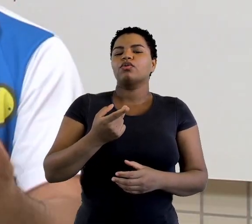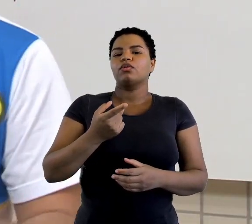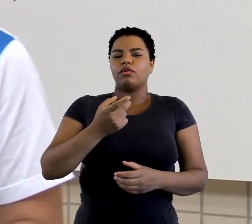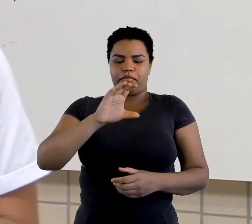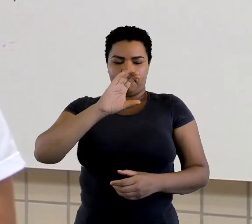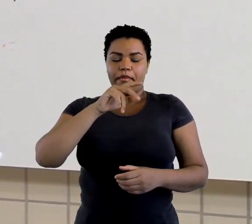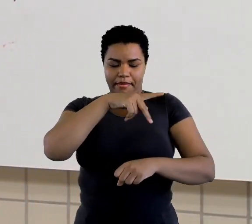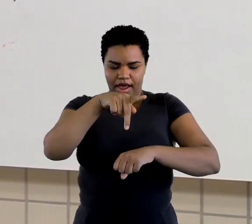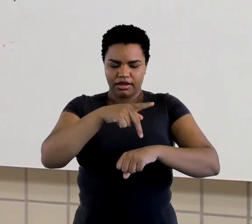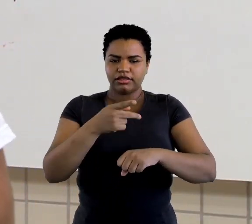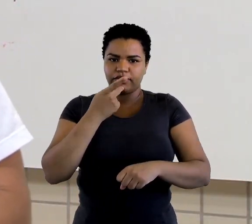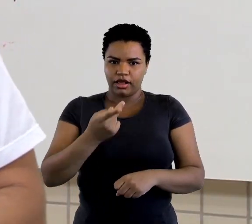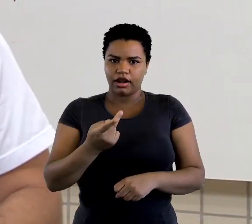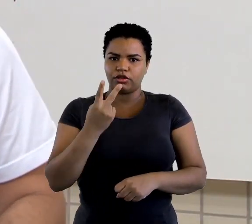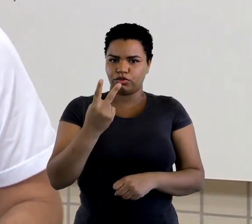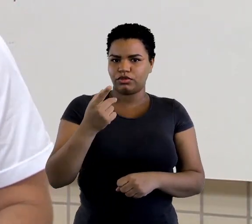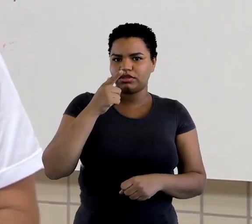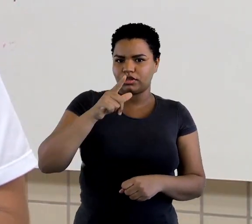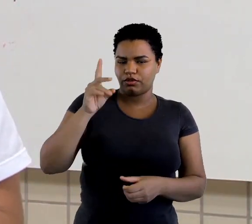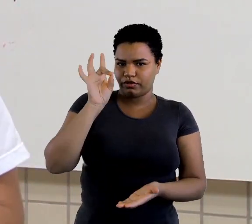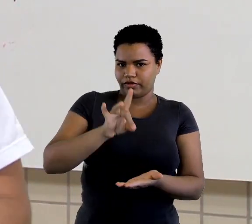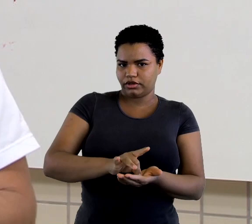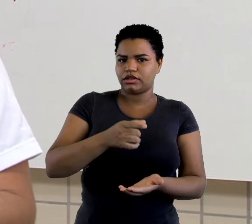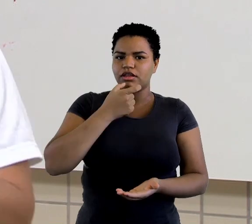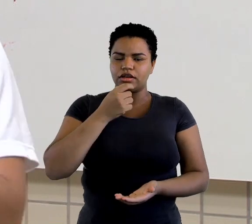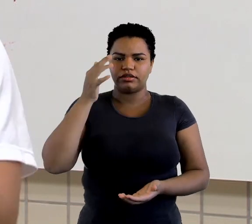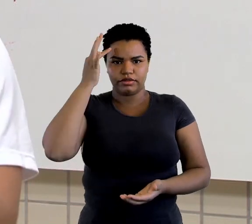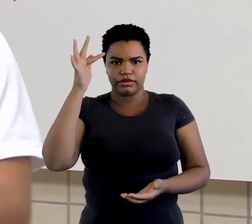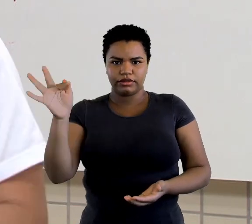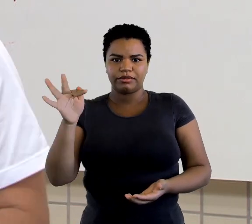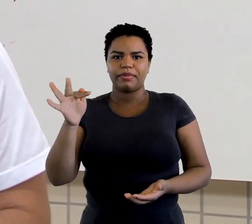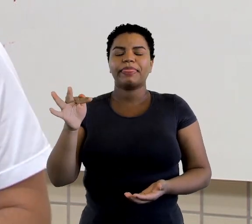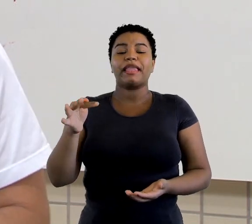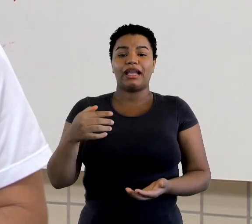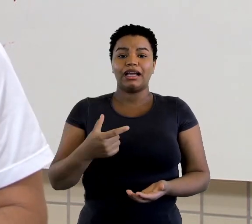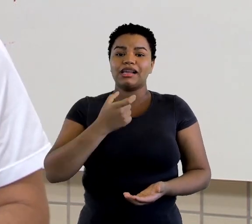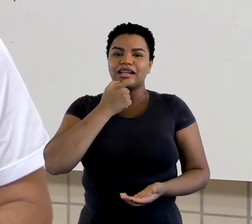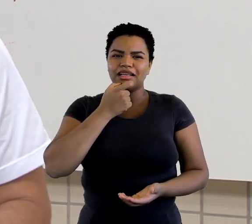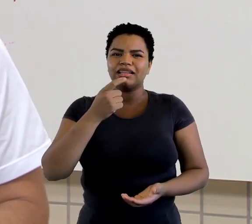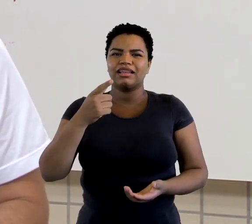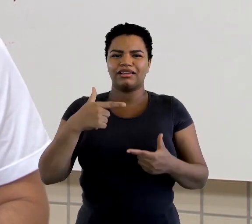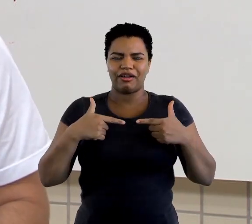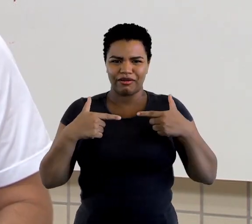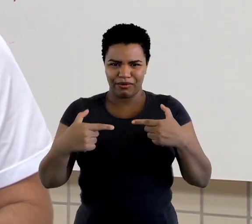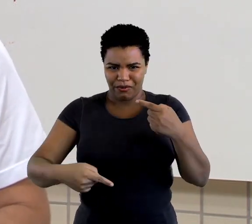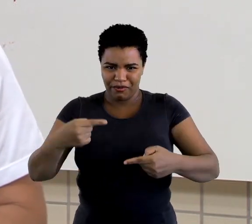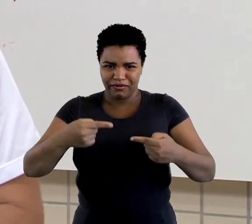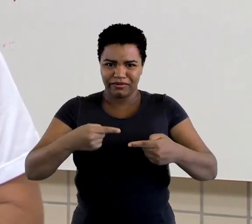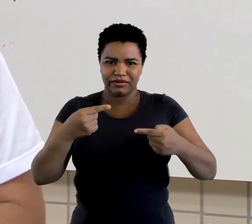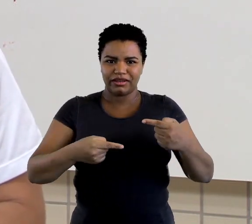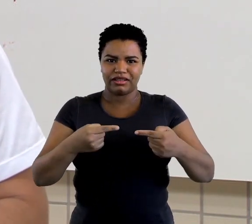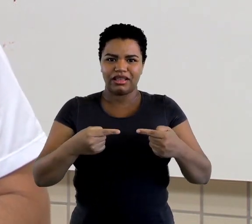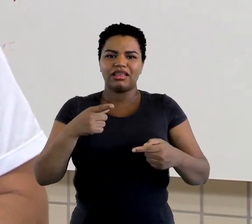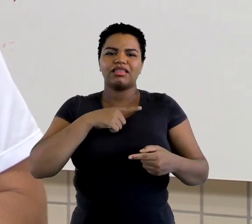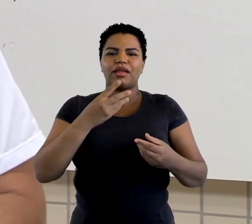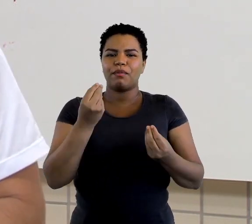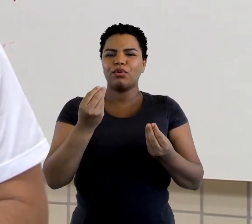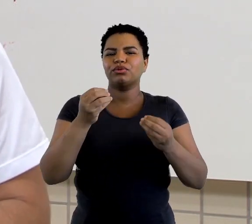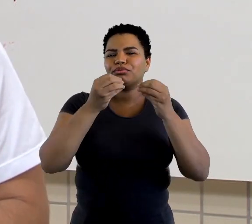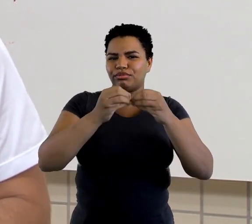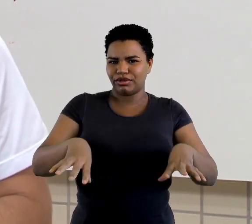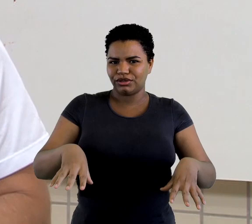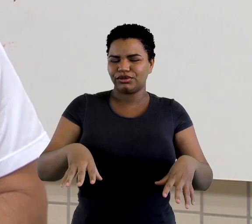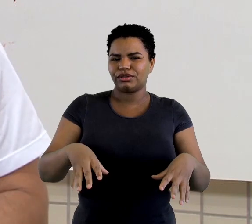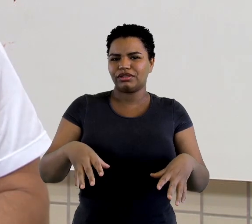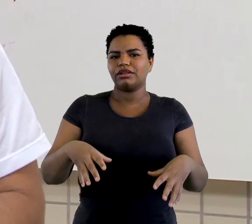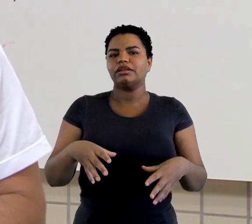Inglaterra venceu o conflito, porém o conflito deixou muitos prejuízos na economia, na balança mercantil da